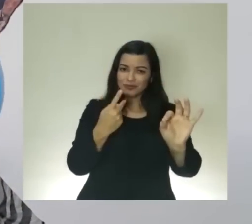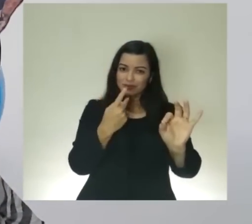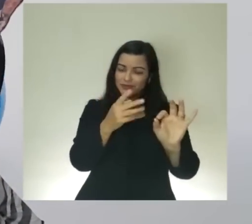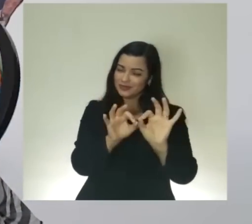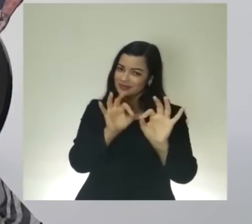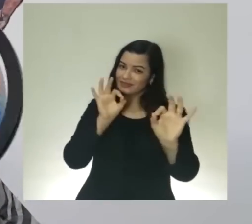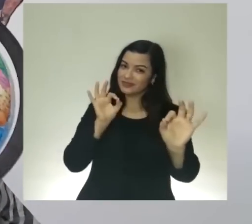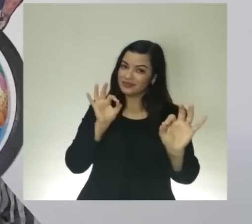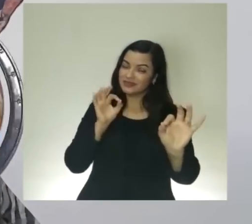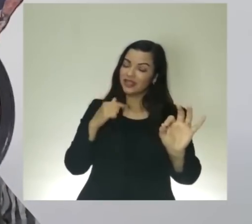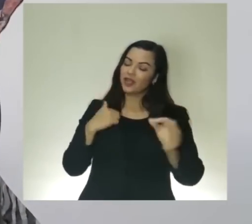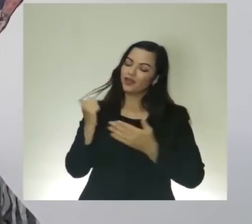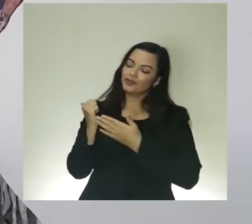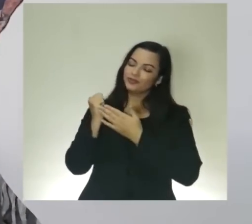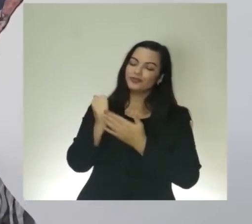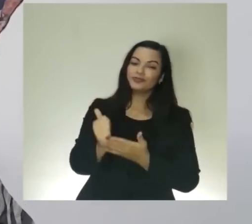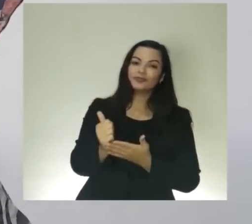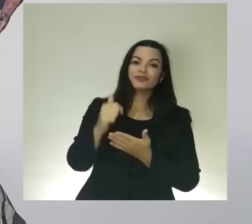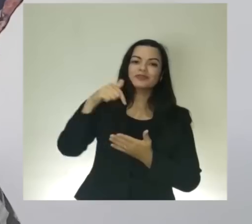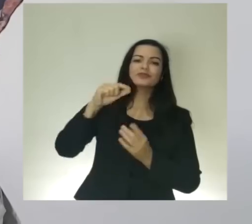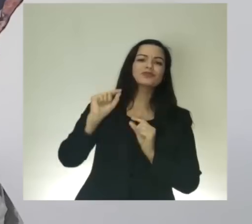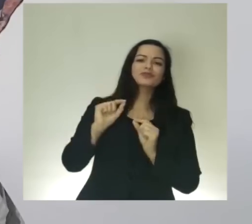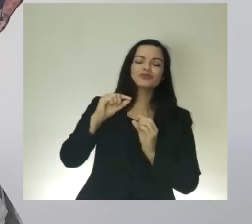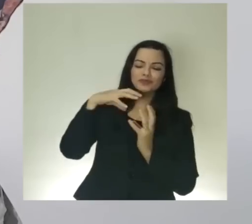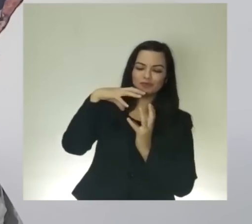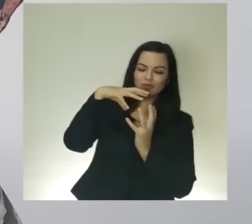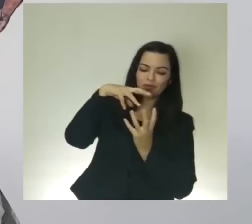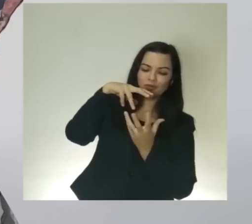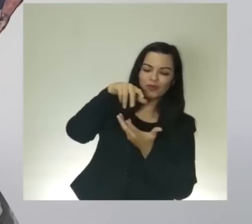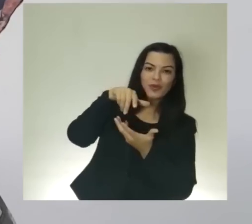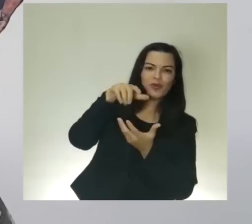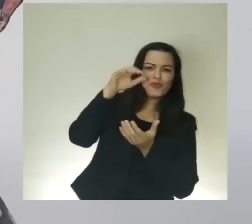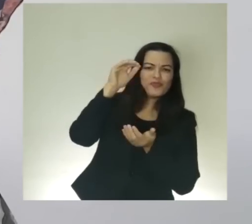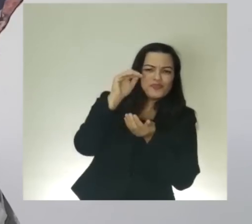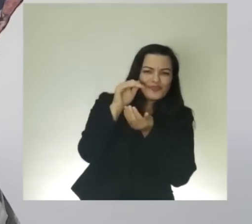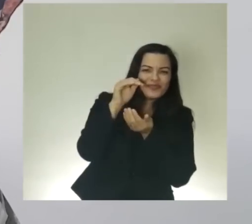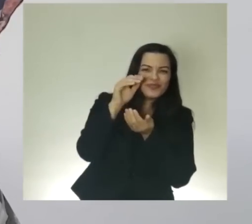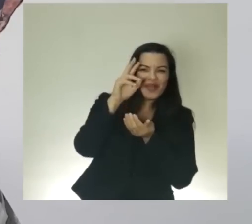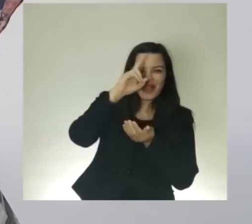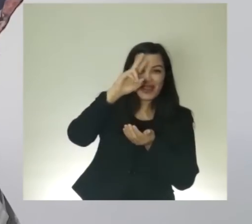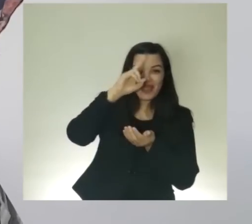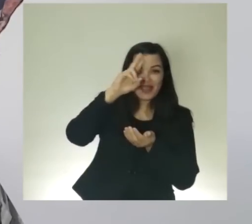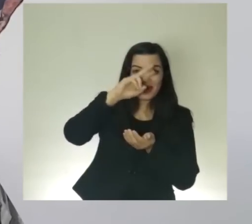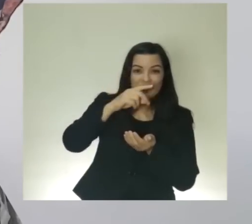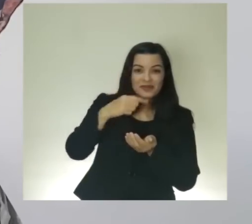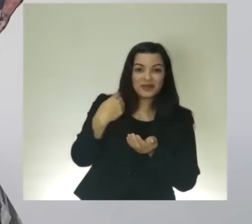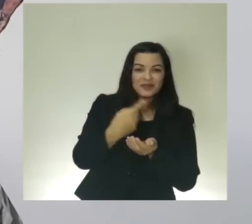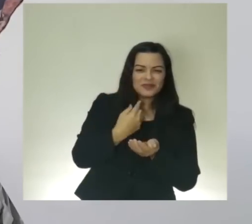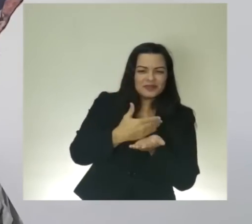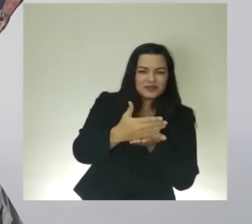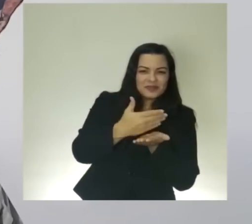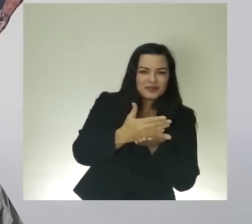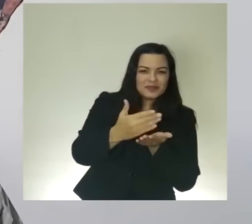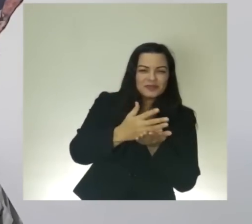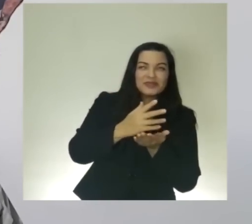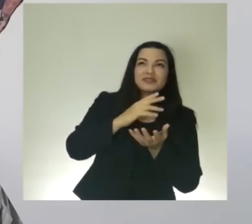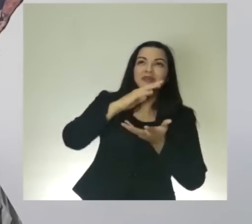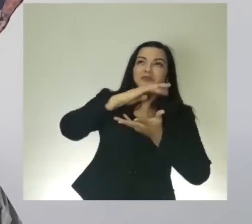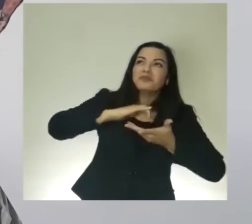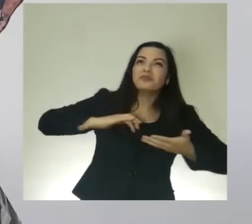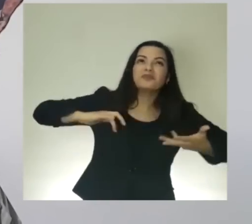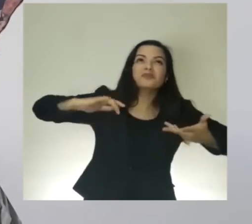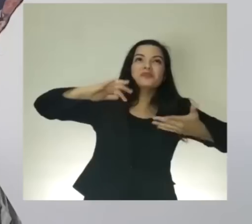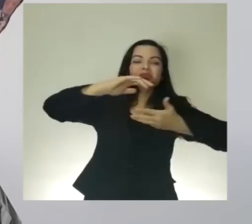foi nosso companheiro quando nós estávamos estudando o universo e falando sobre os movimentos